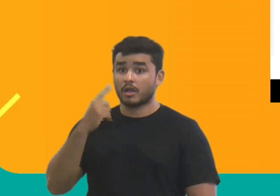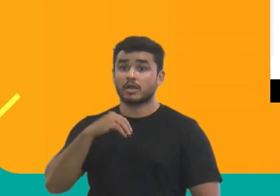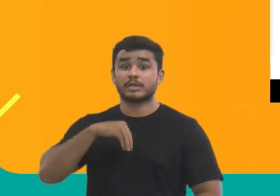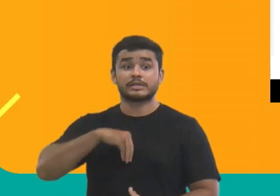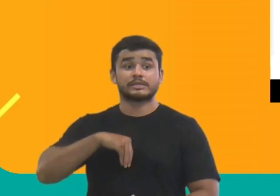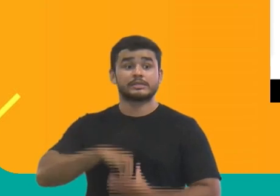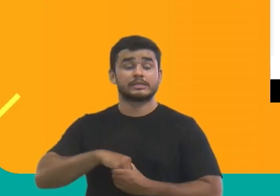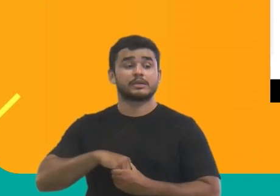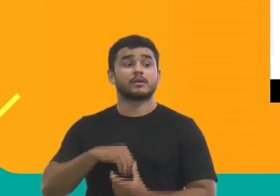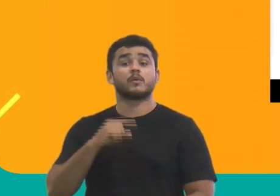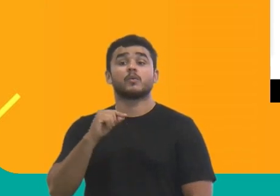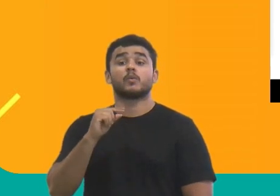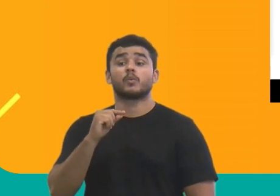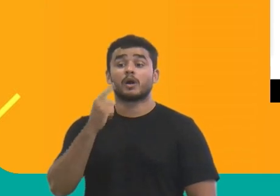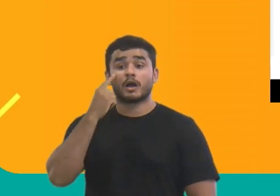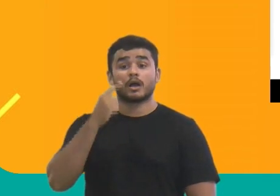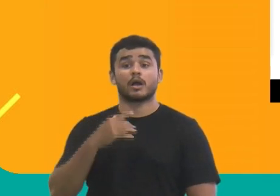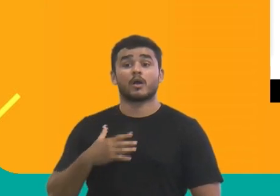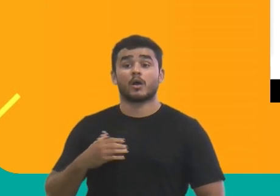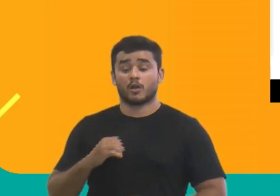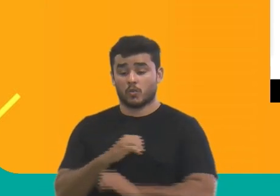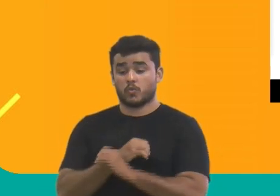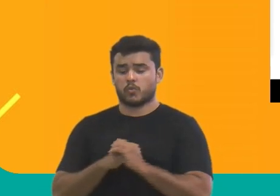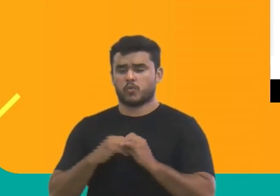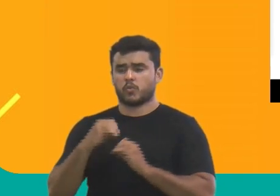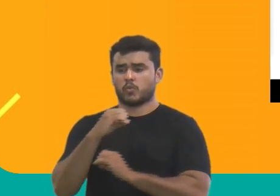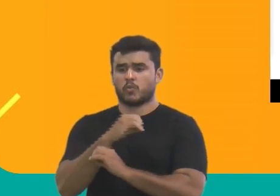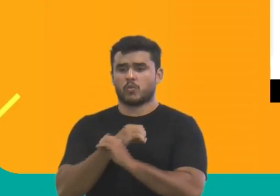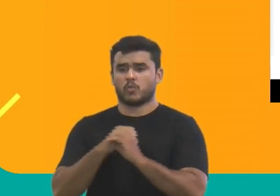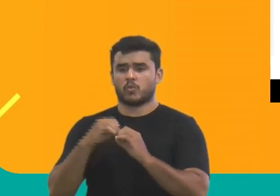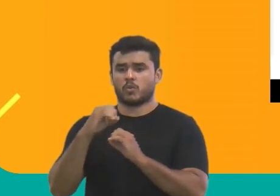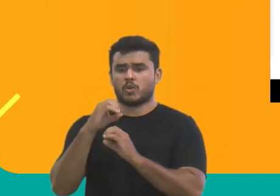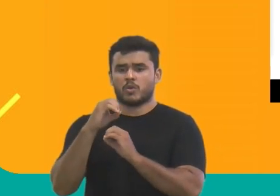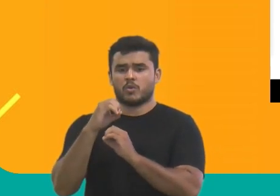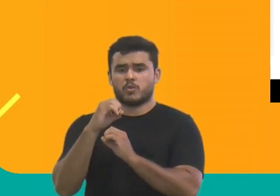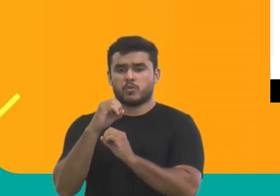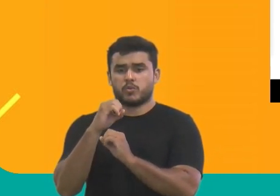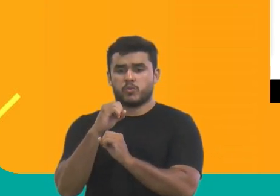que faz com que a célula sofra, digamos, um apertão.